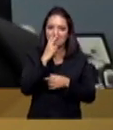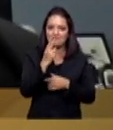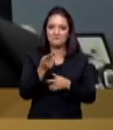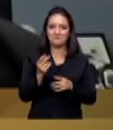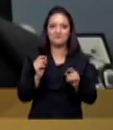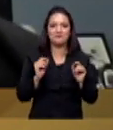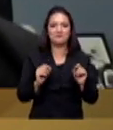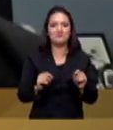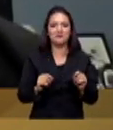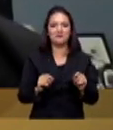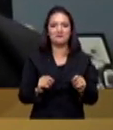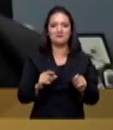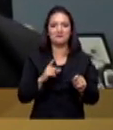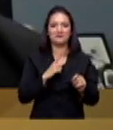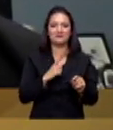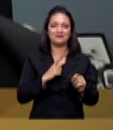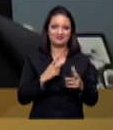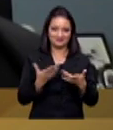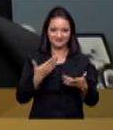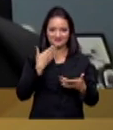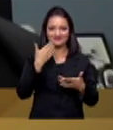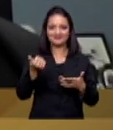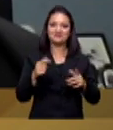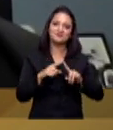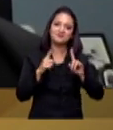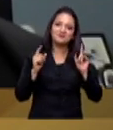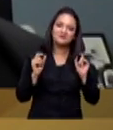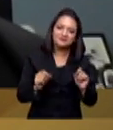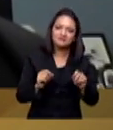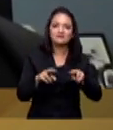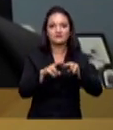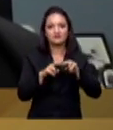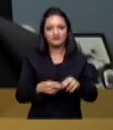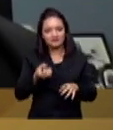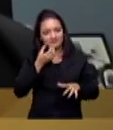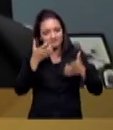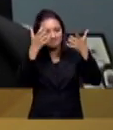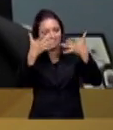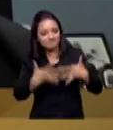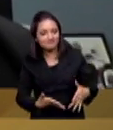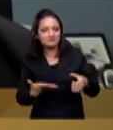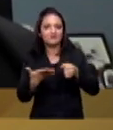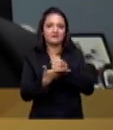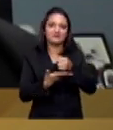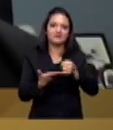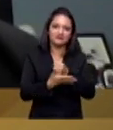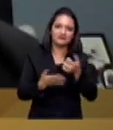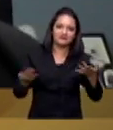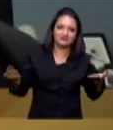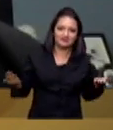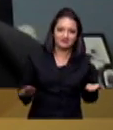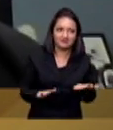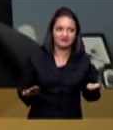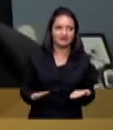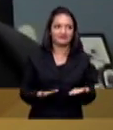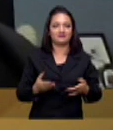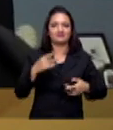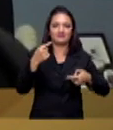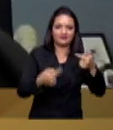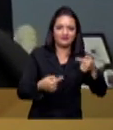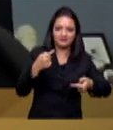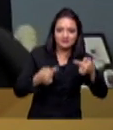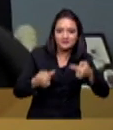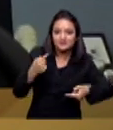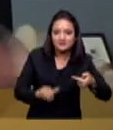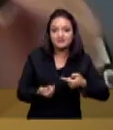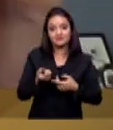razoável e a despeito das boas fundamentações, de agora se discutir ou